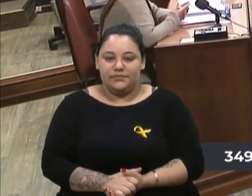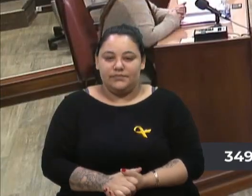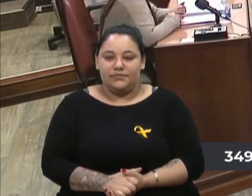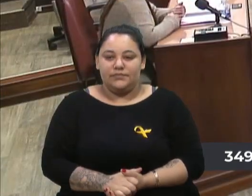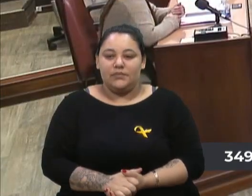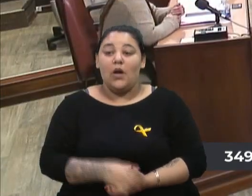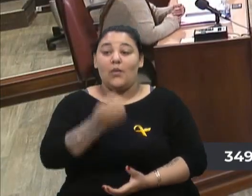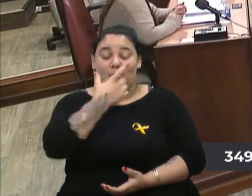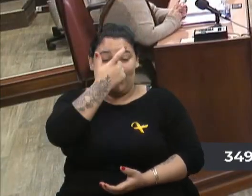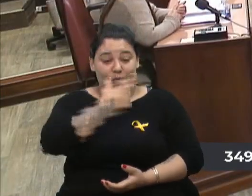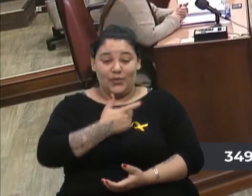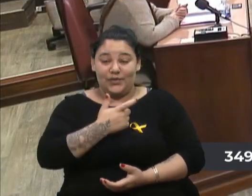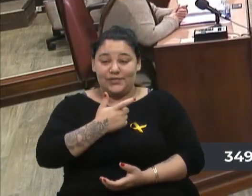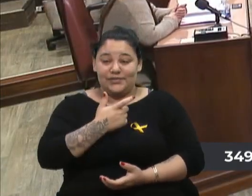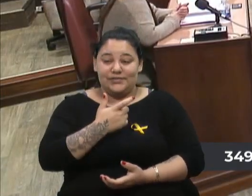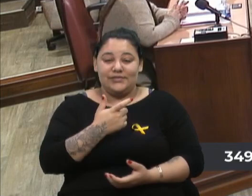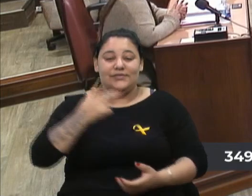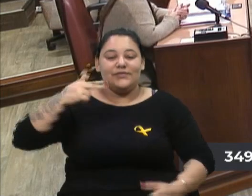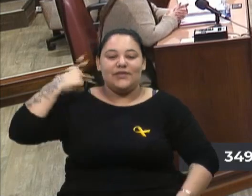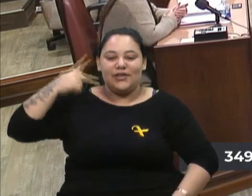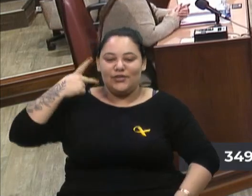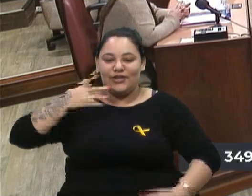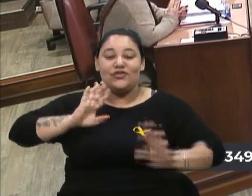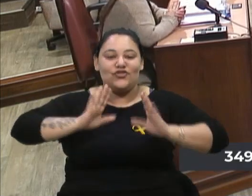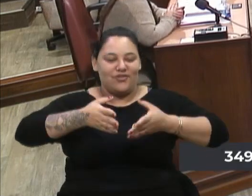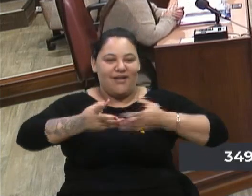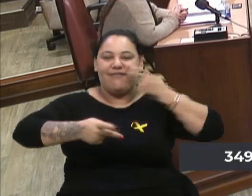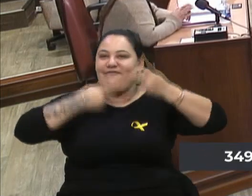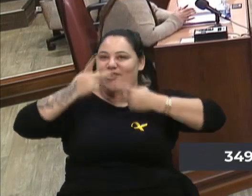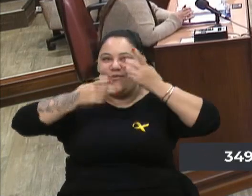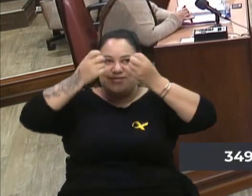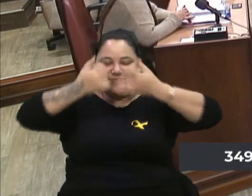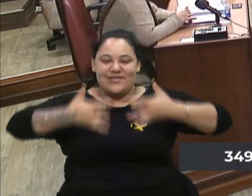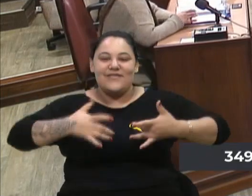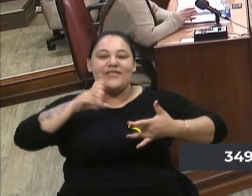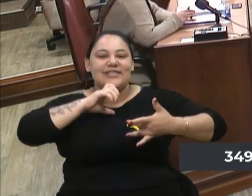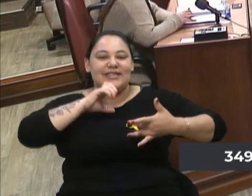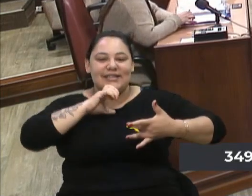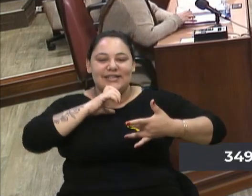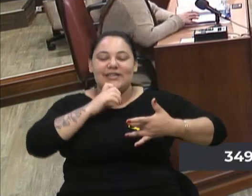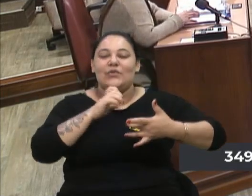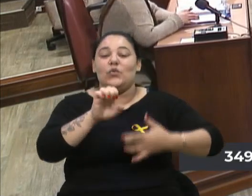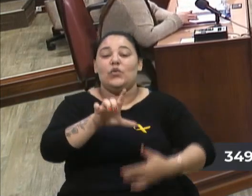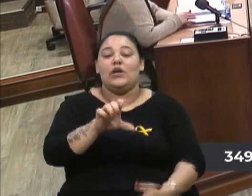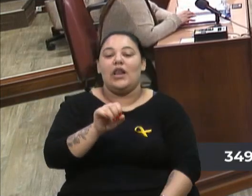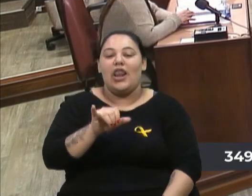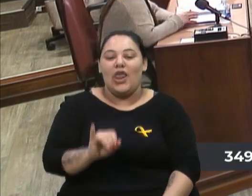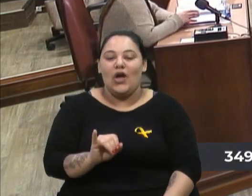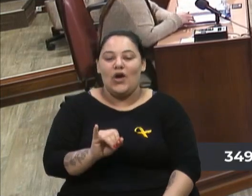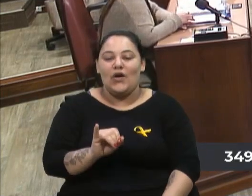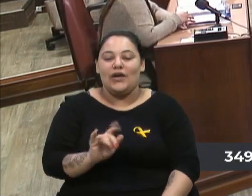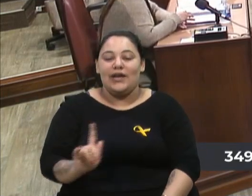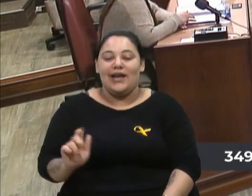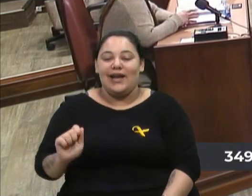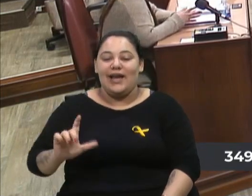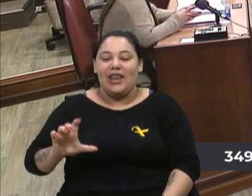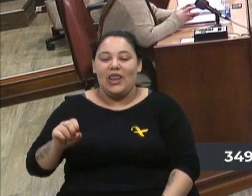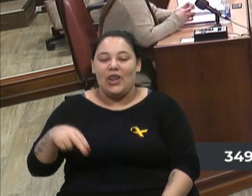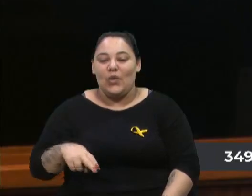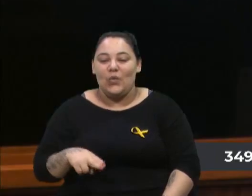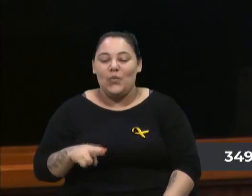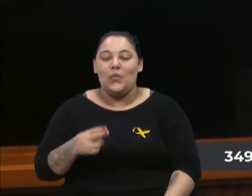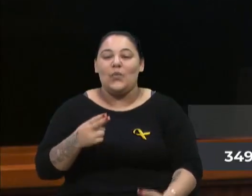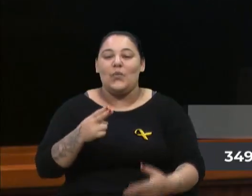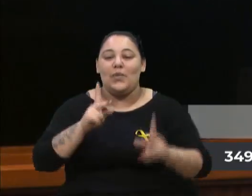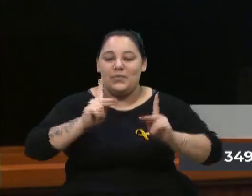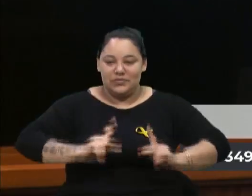acho que a vereadora Estela já falou bastante, né? Várias pessoas aqui, o Eloy Galon é uma pessoa conhecida